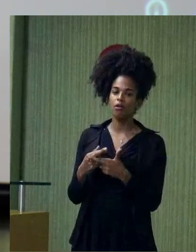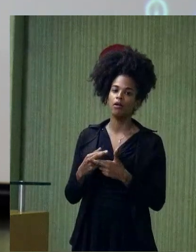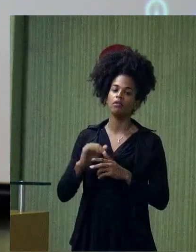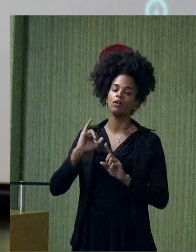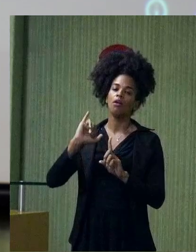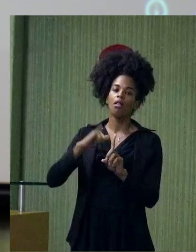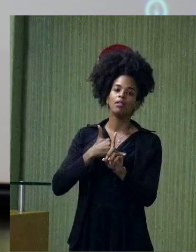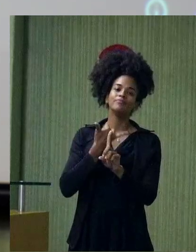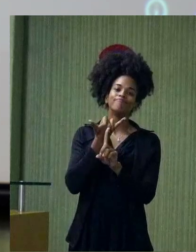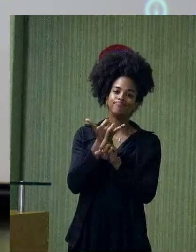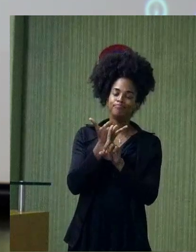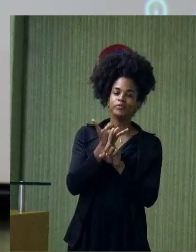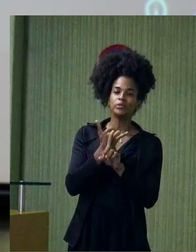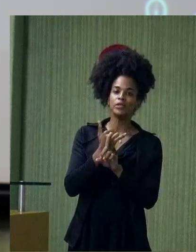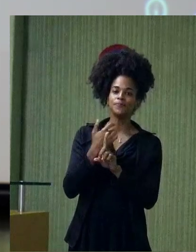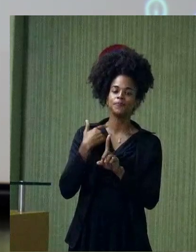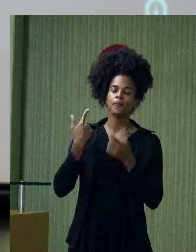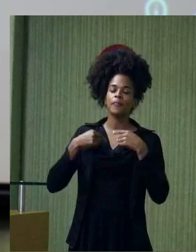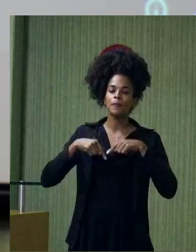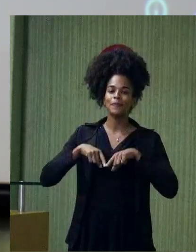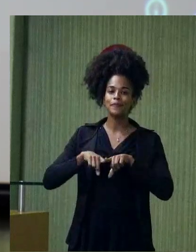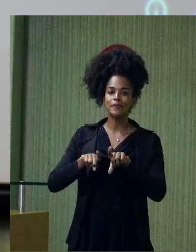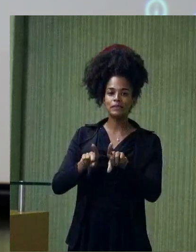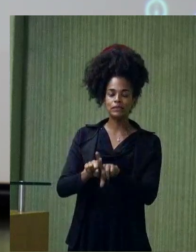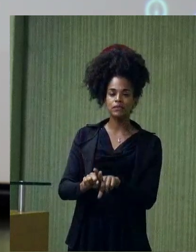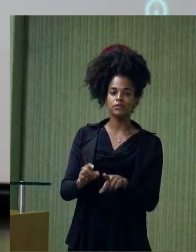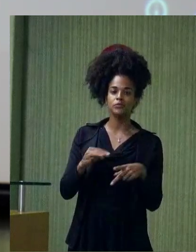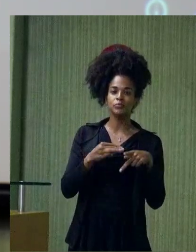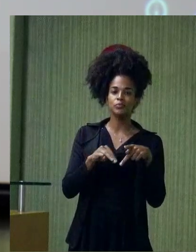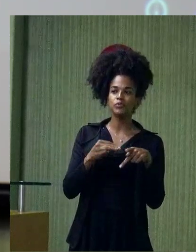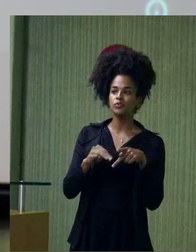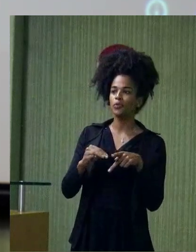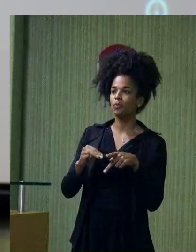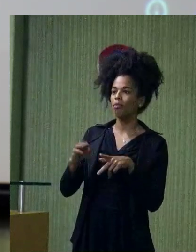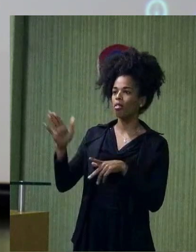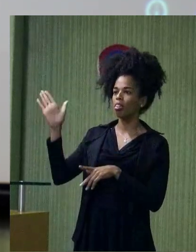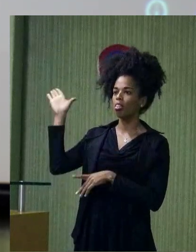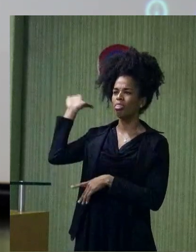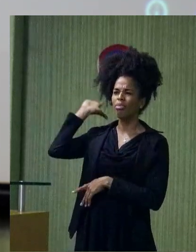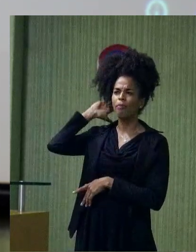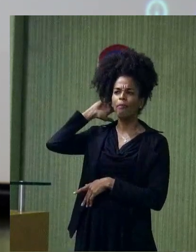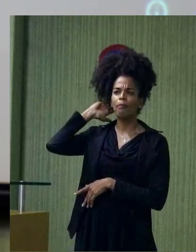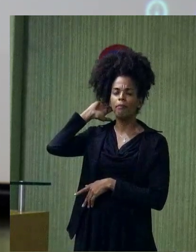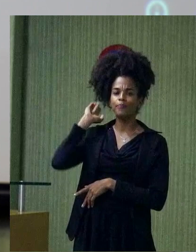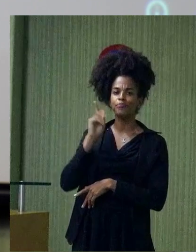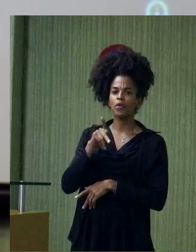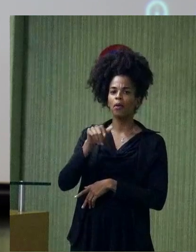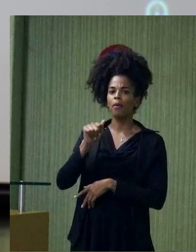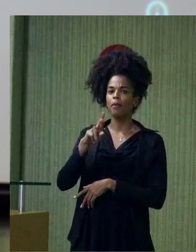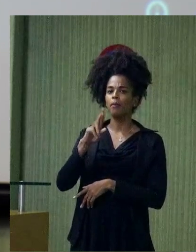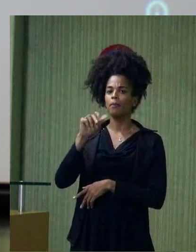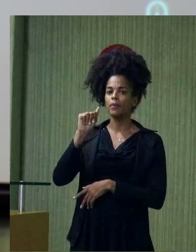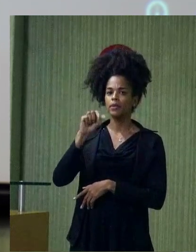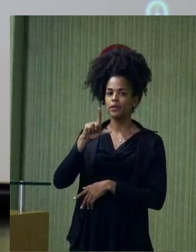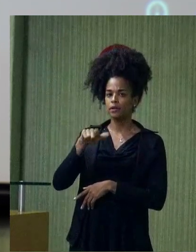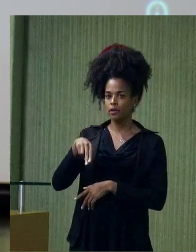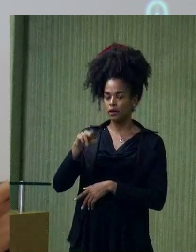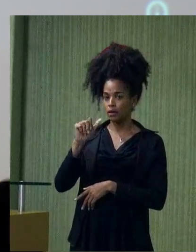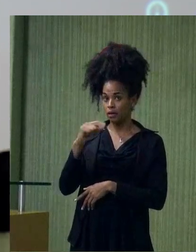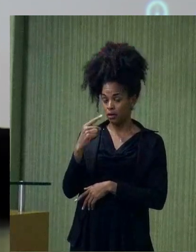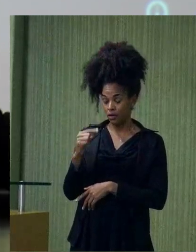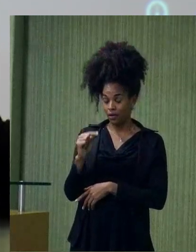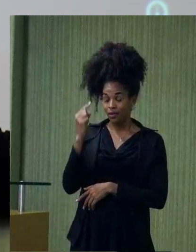parceria com a a o Ministério Público Paraná não sei nem se tem alguém aqui do Paraná eh então eu